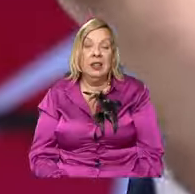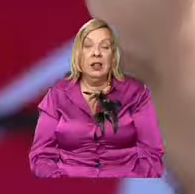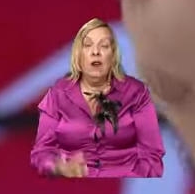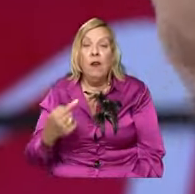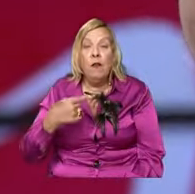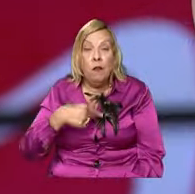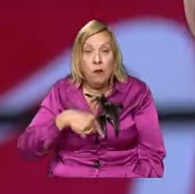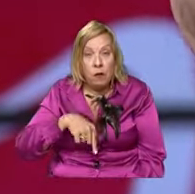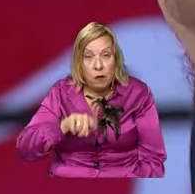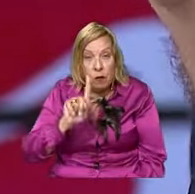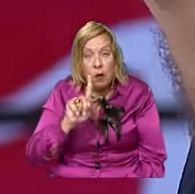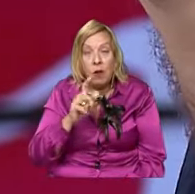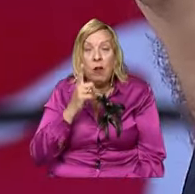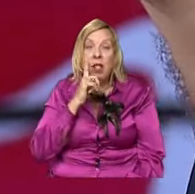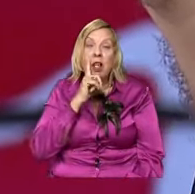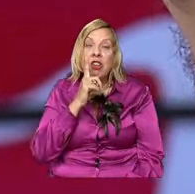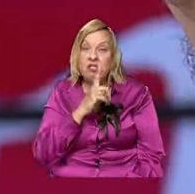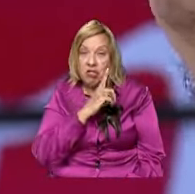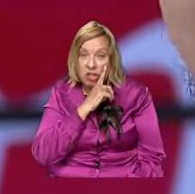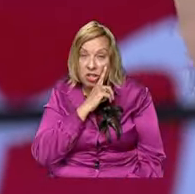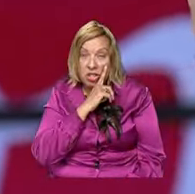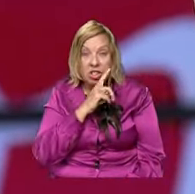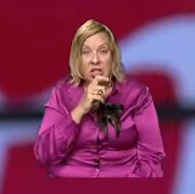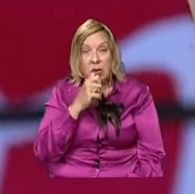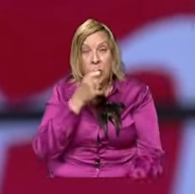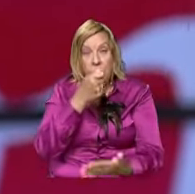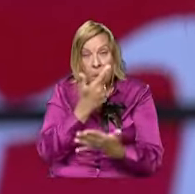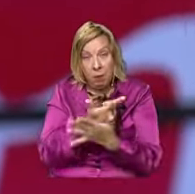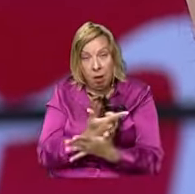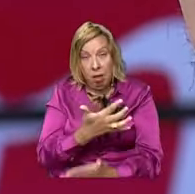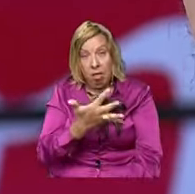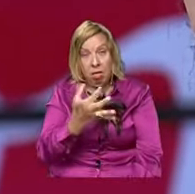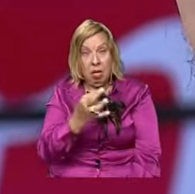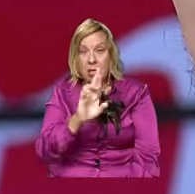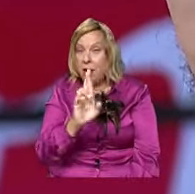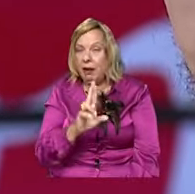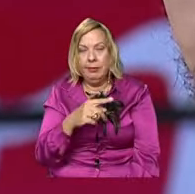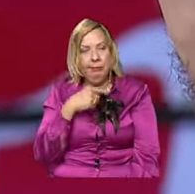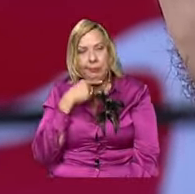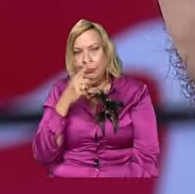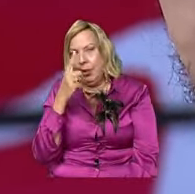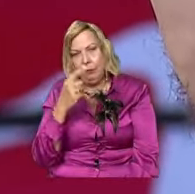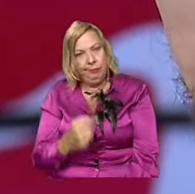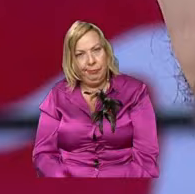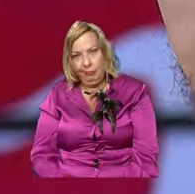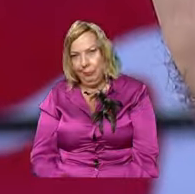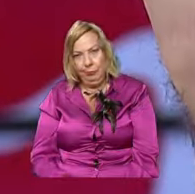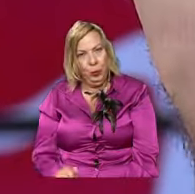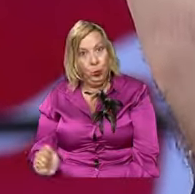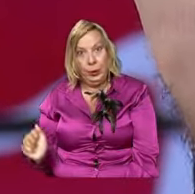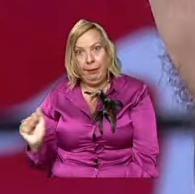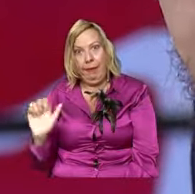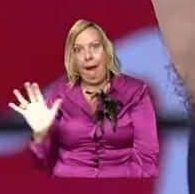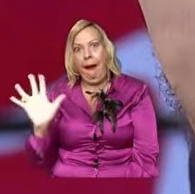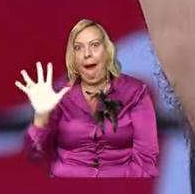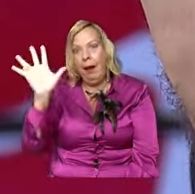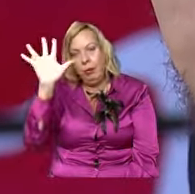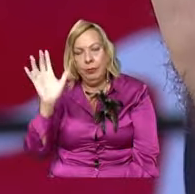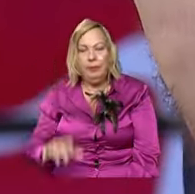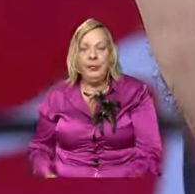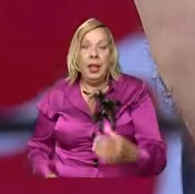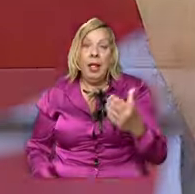menino. Não vai pode dar. Pode ter certeza. R$10 você participa para concorrer a grana, iPhone,